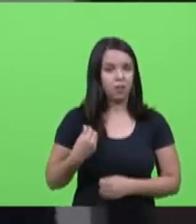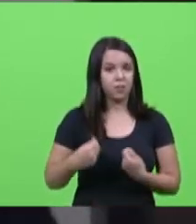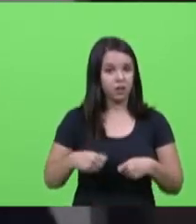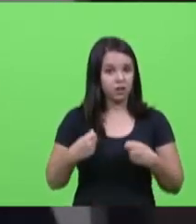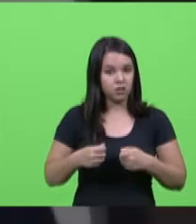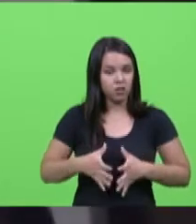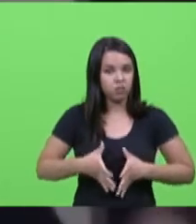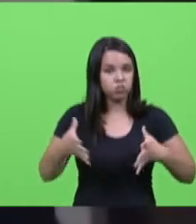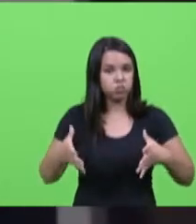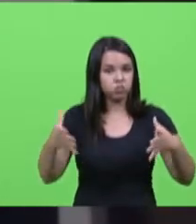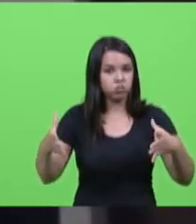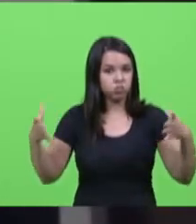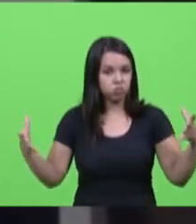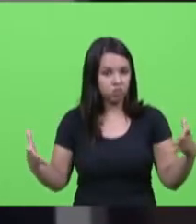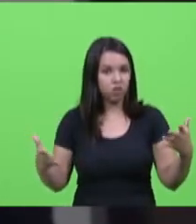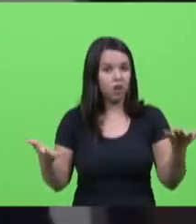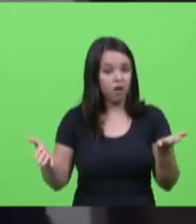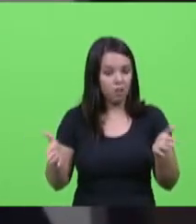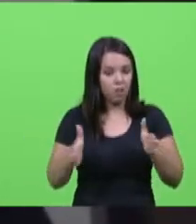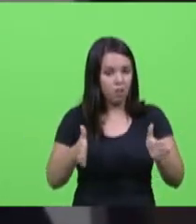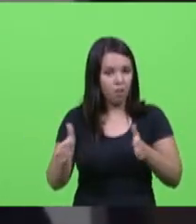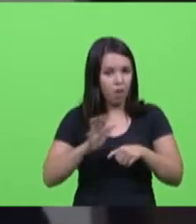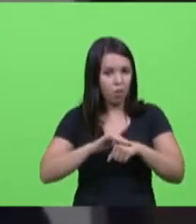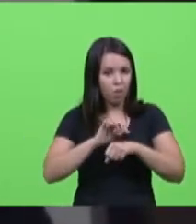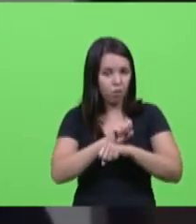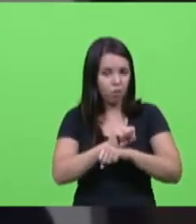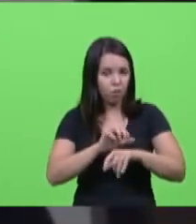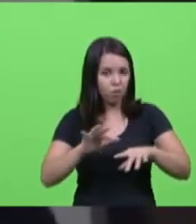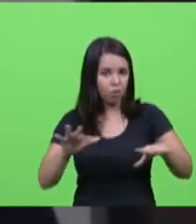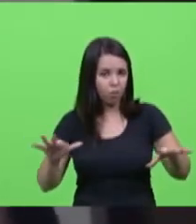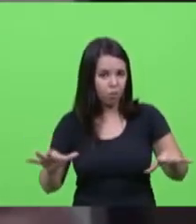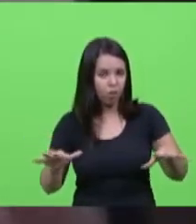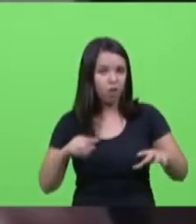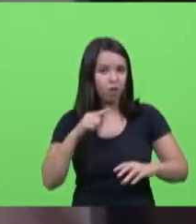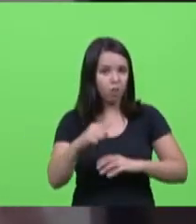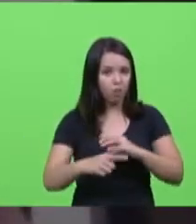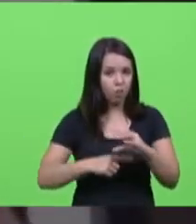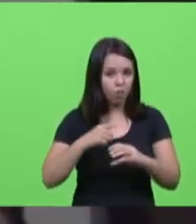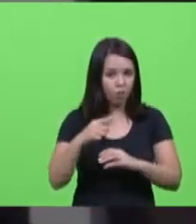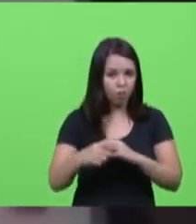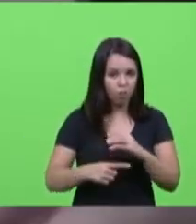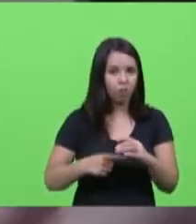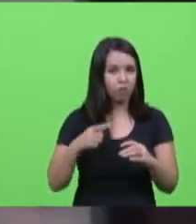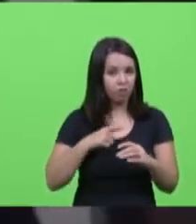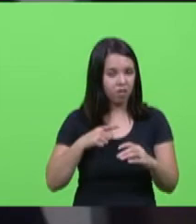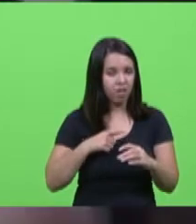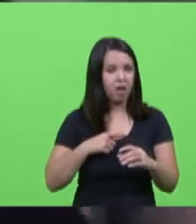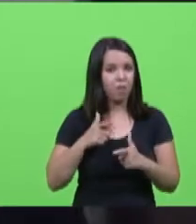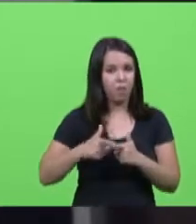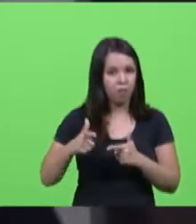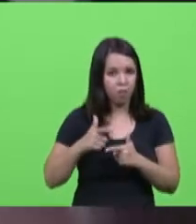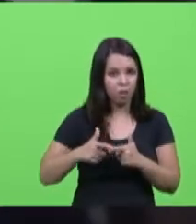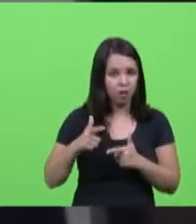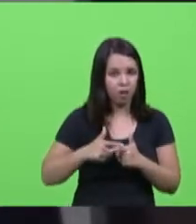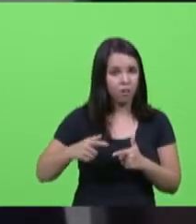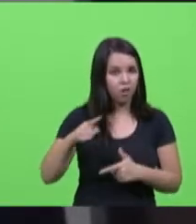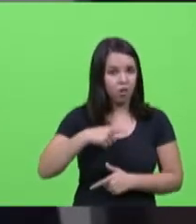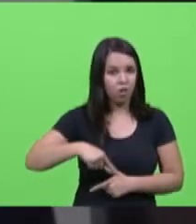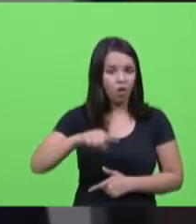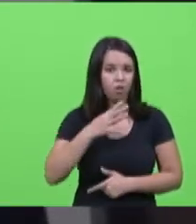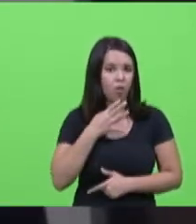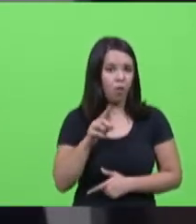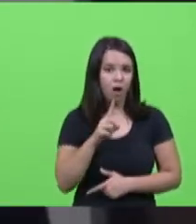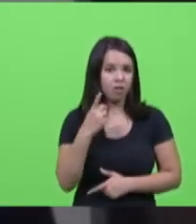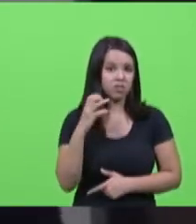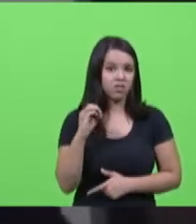E nesse momento de pandemia, com o mundo passando por essa situação que nós não temos conhecimento nos últimos 100